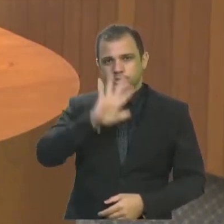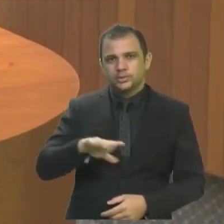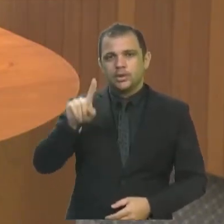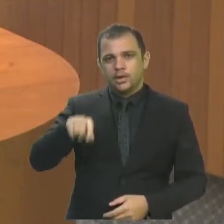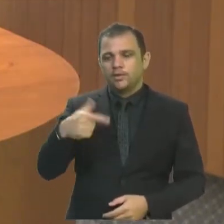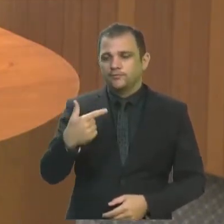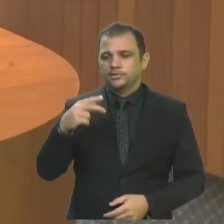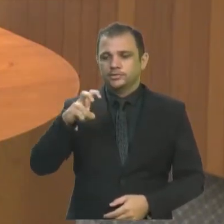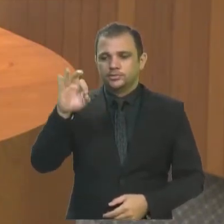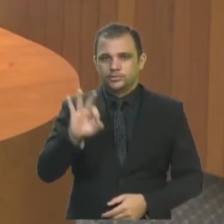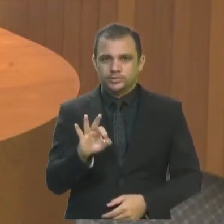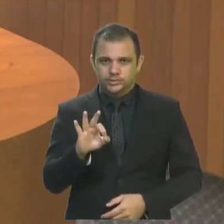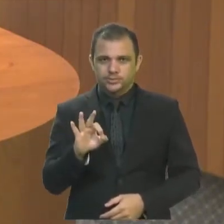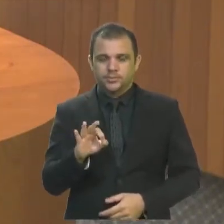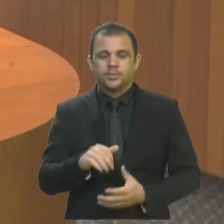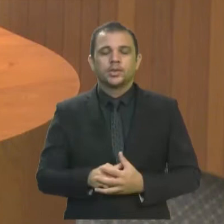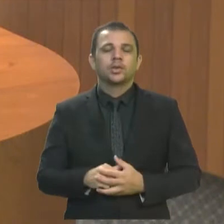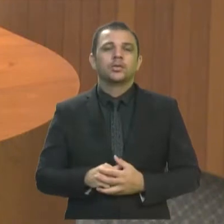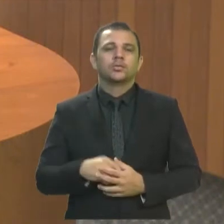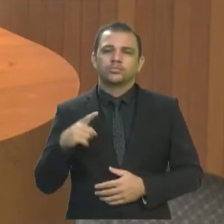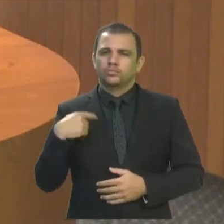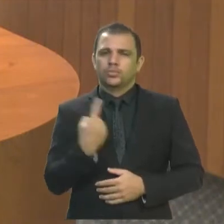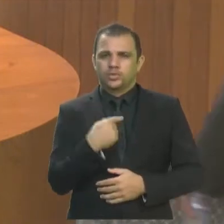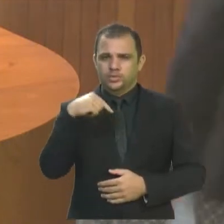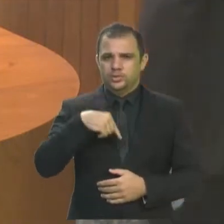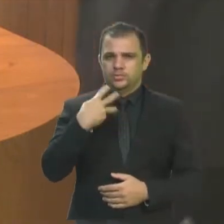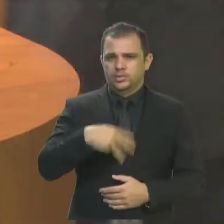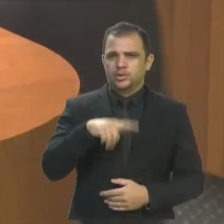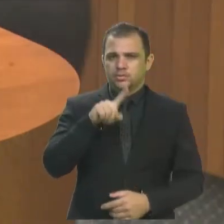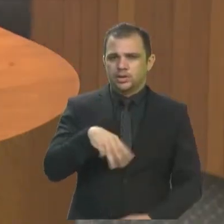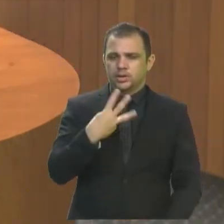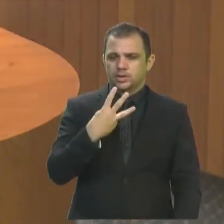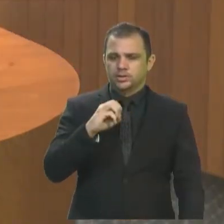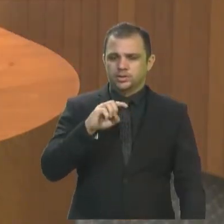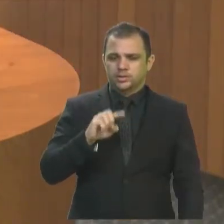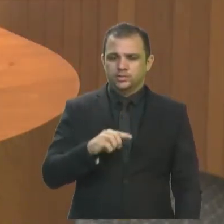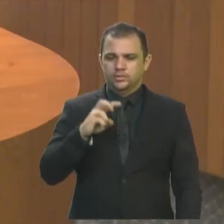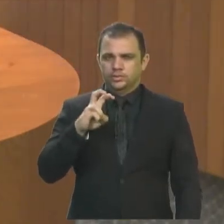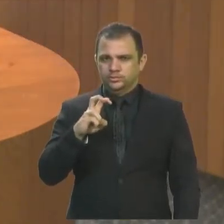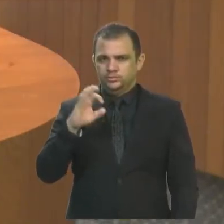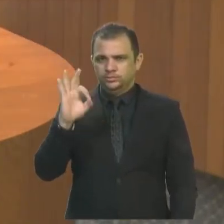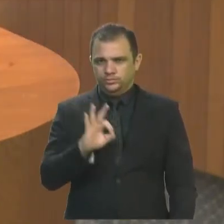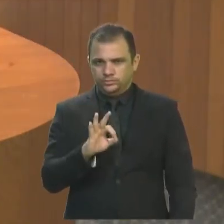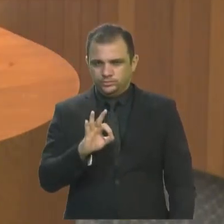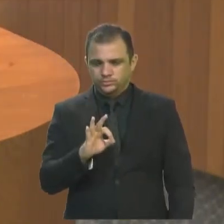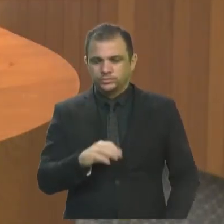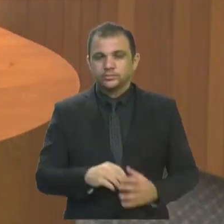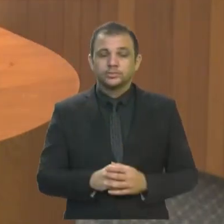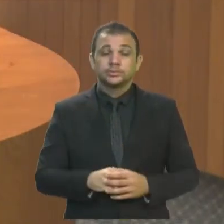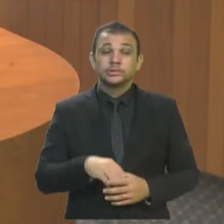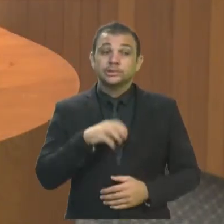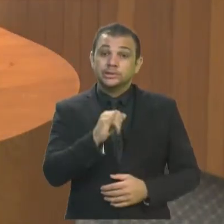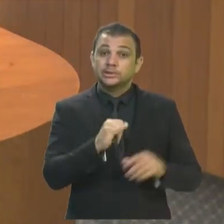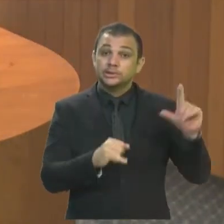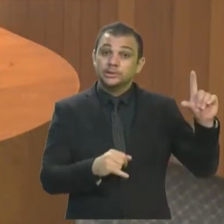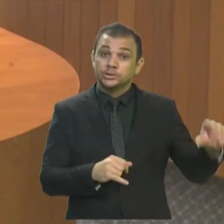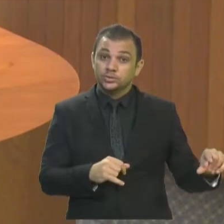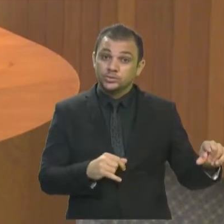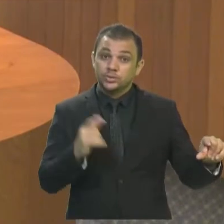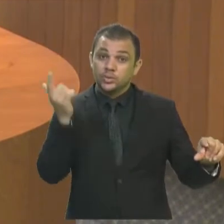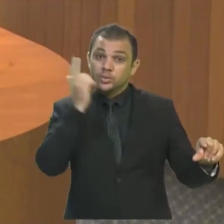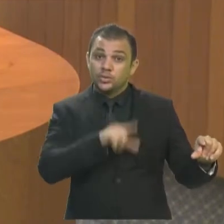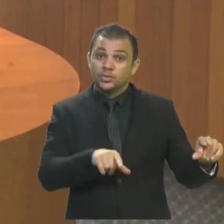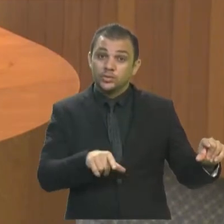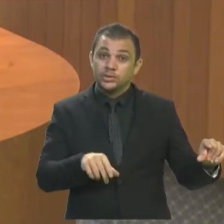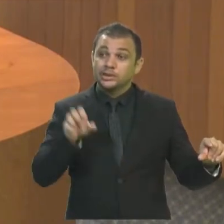conseguisse fazer isso, mesmo assim, um simples aumento da Petrobras, como esse último que teve,